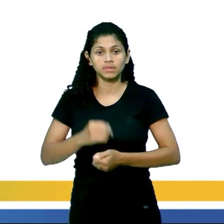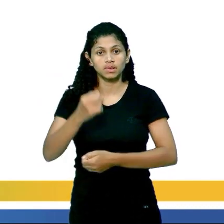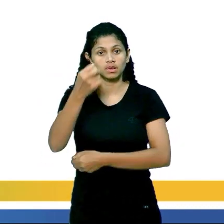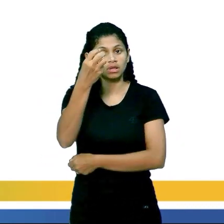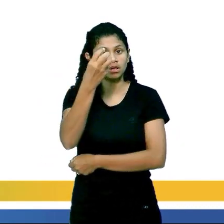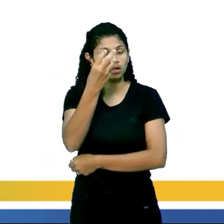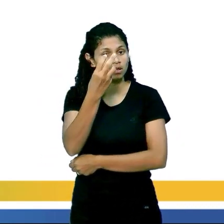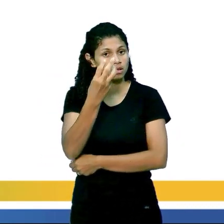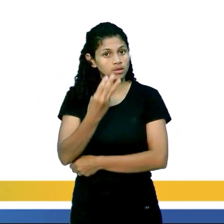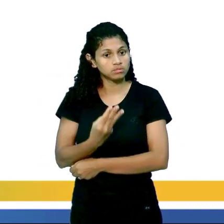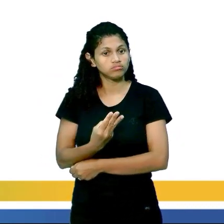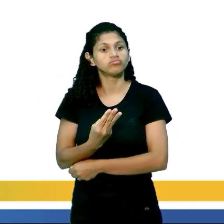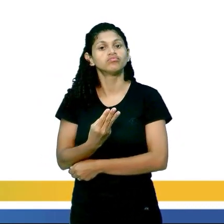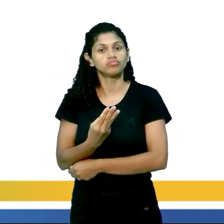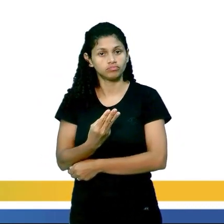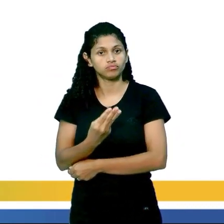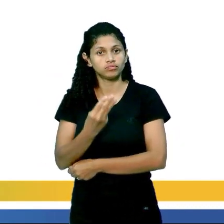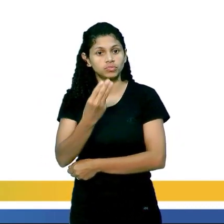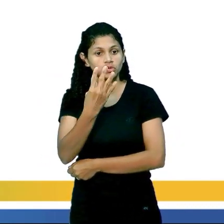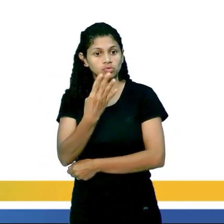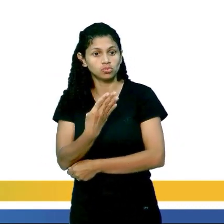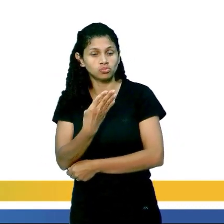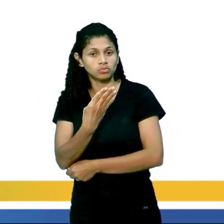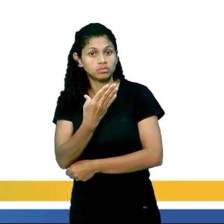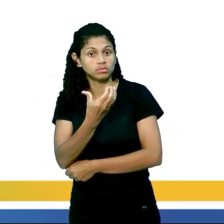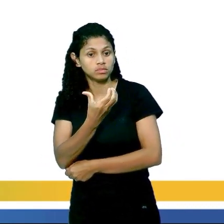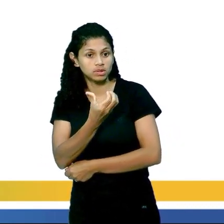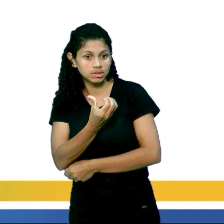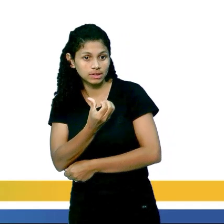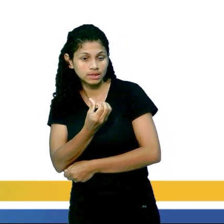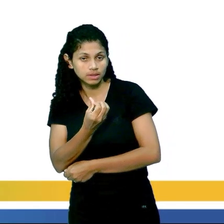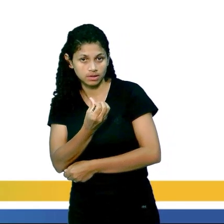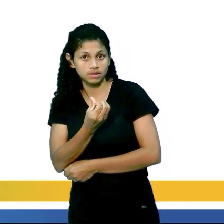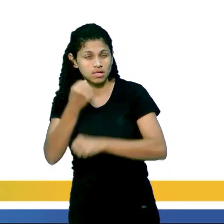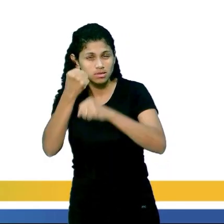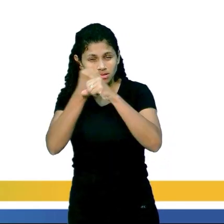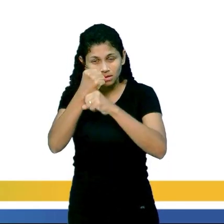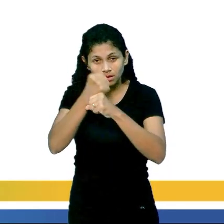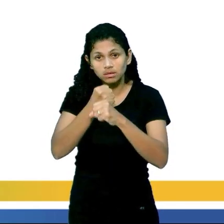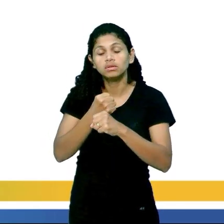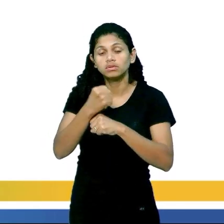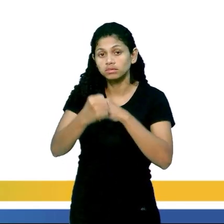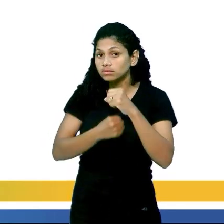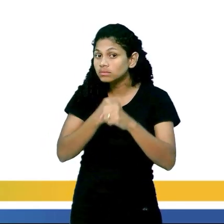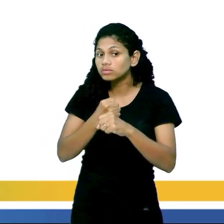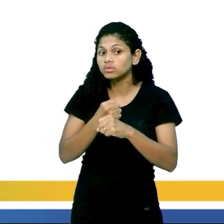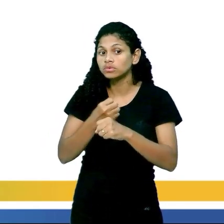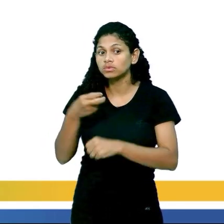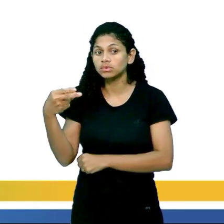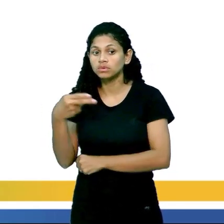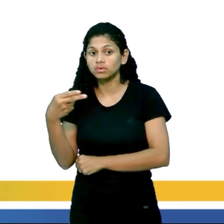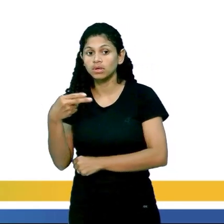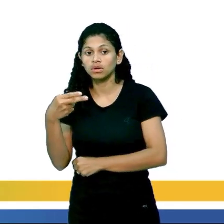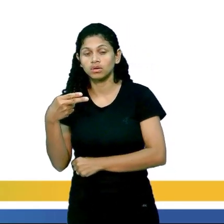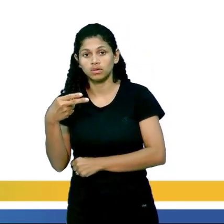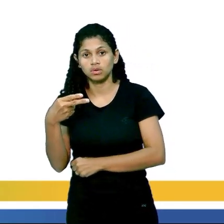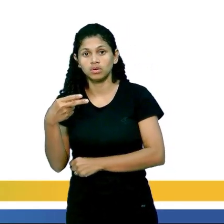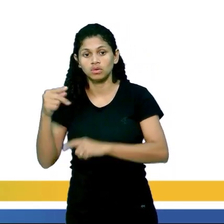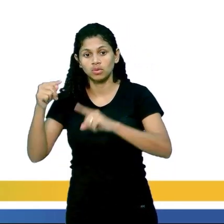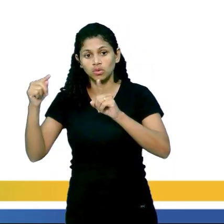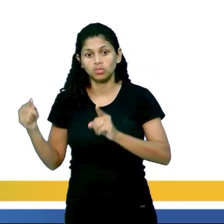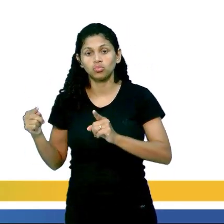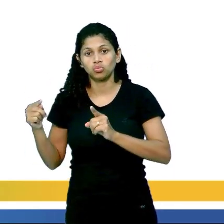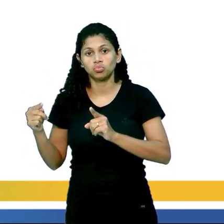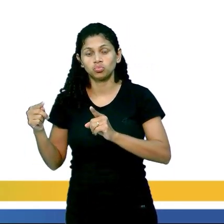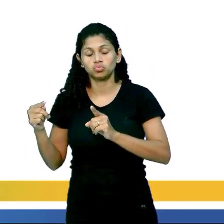346 anos é o que separa do primeiro ciclo para o último. Agora eu vou passar esse 11 dividindo, vai ficar